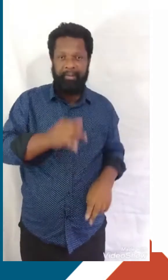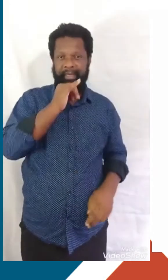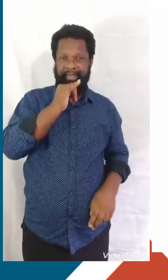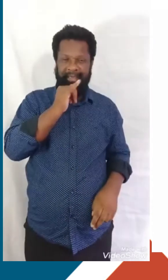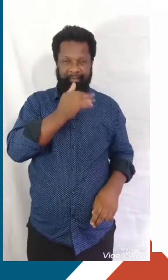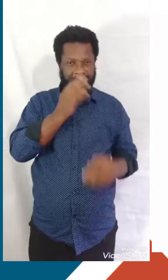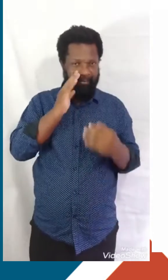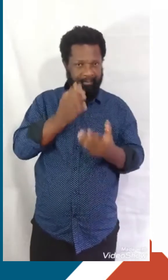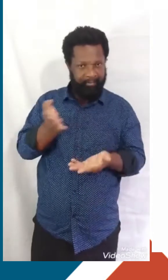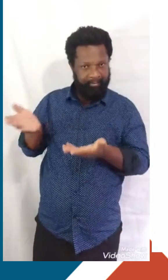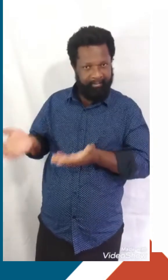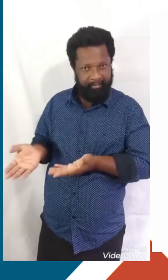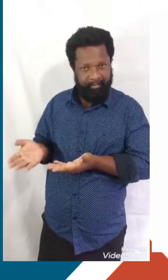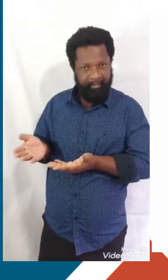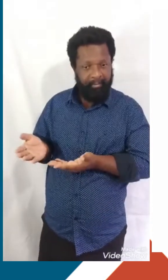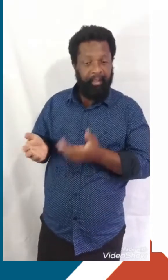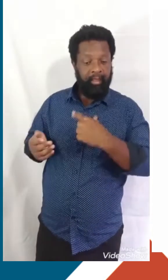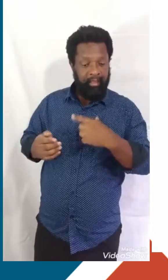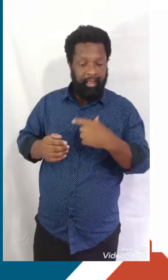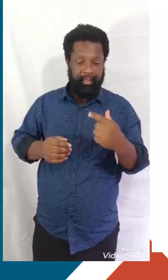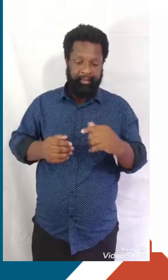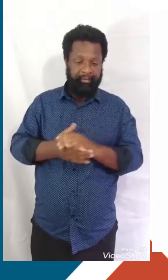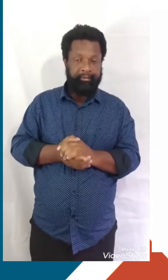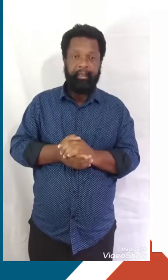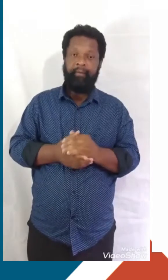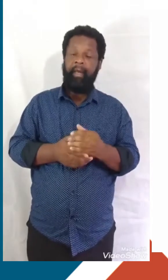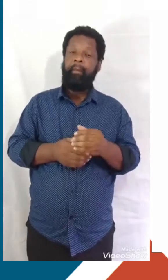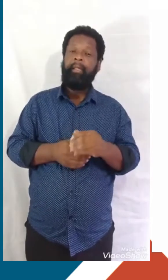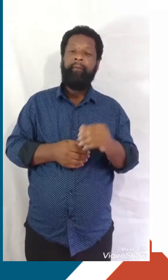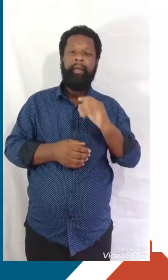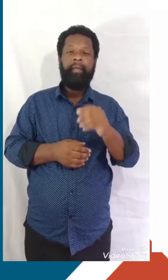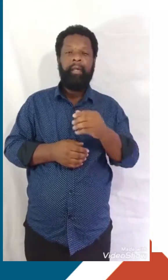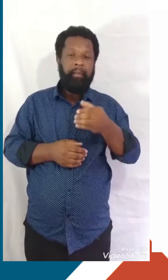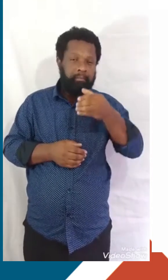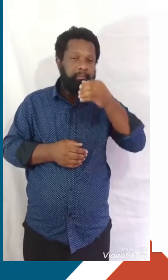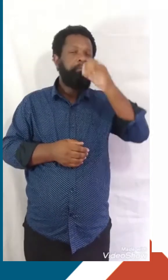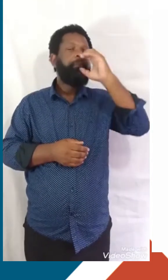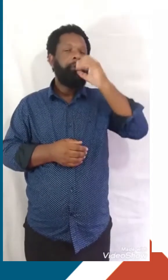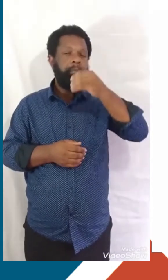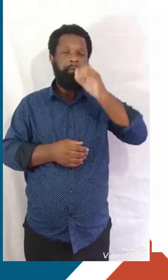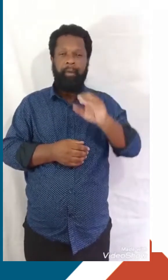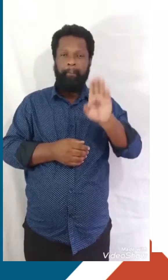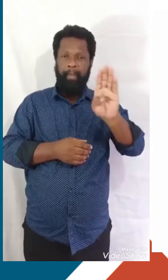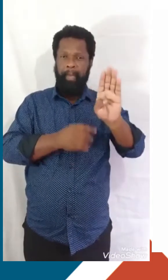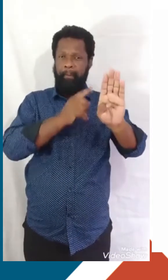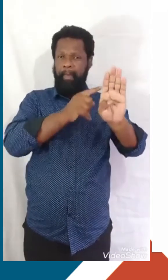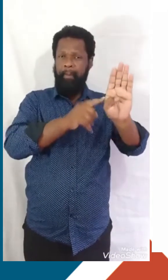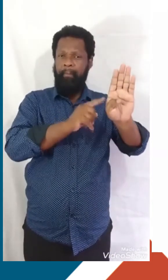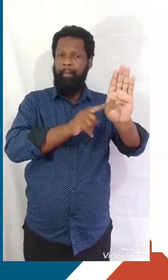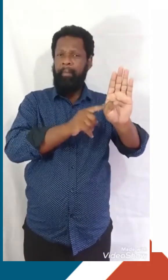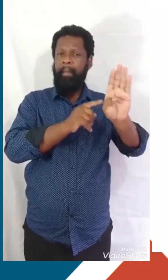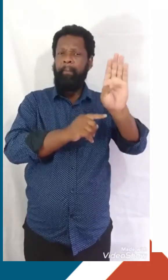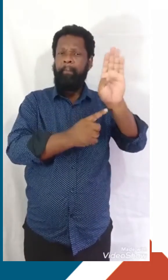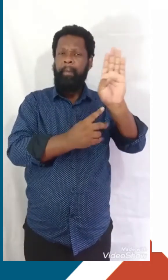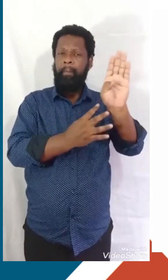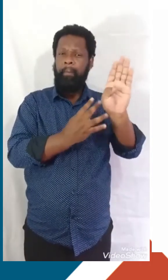temos um poema do Décio Pignatari, Beba Coca-Cola, babe cola, beba coca, babe cola,